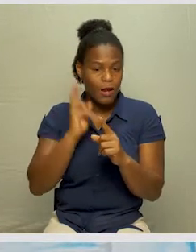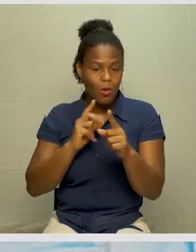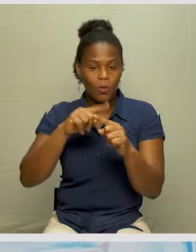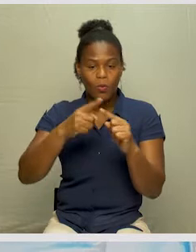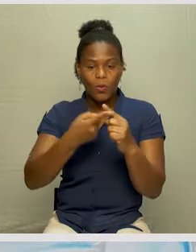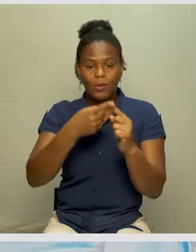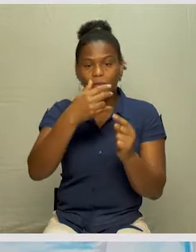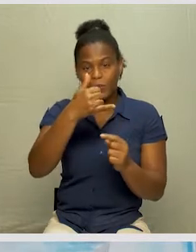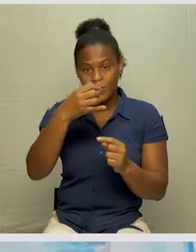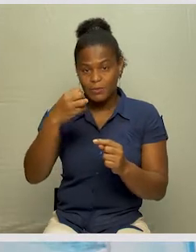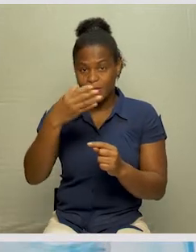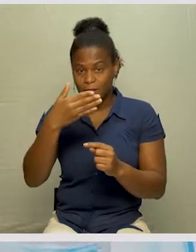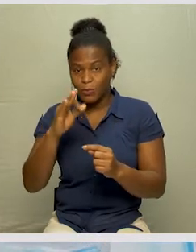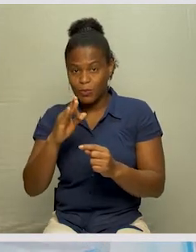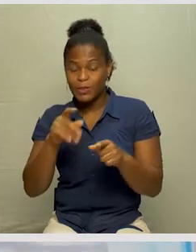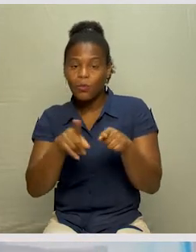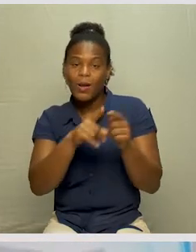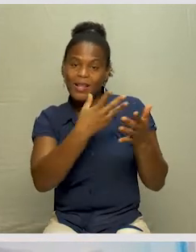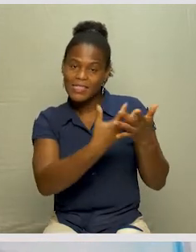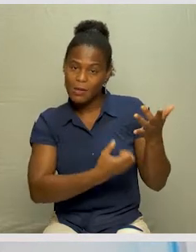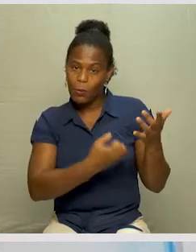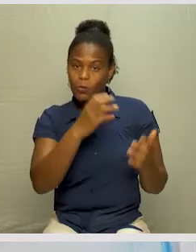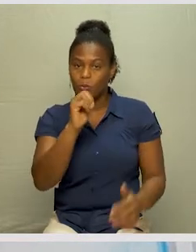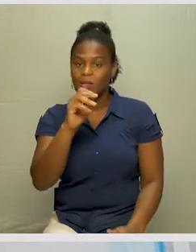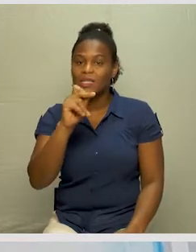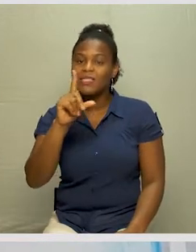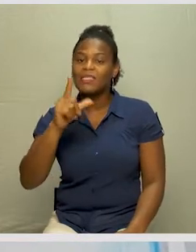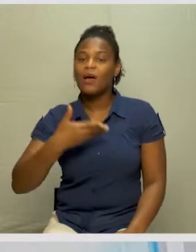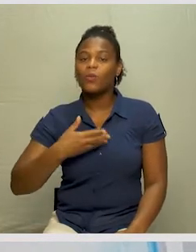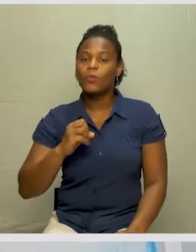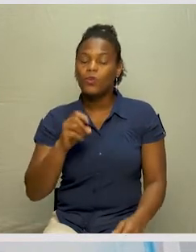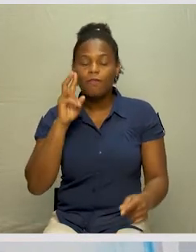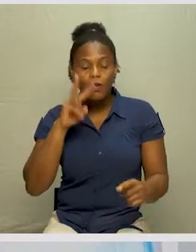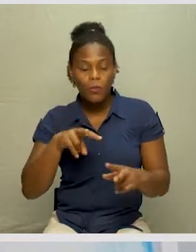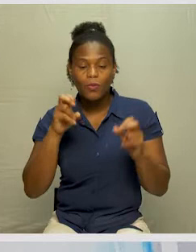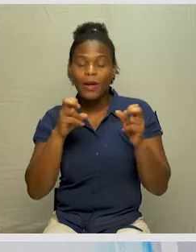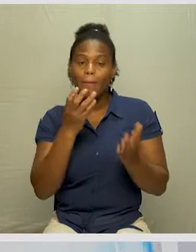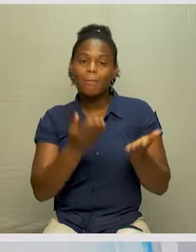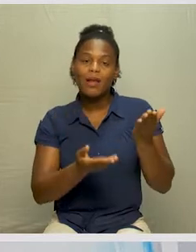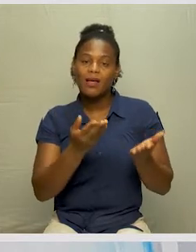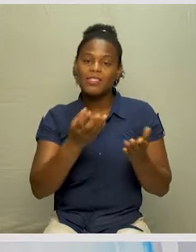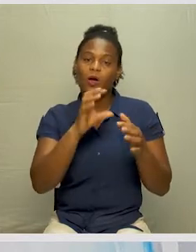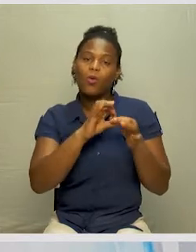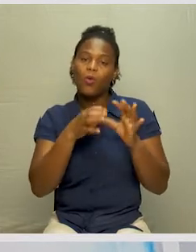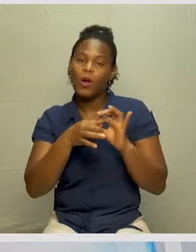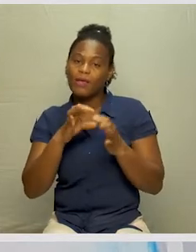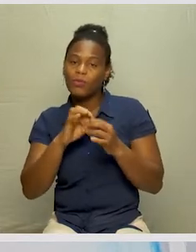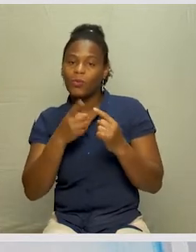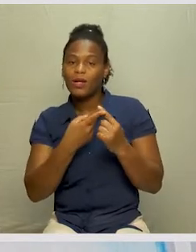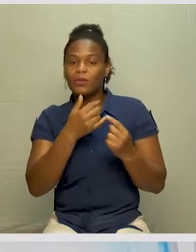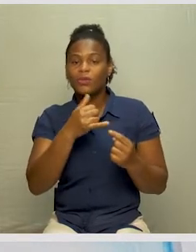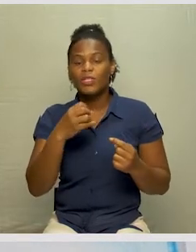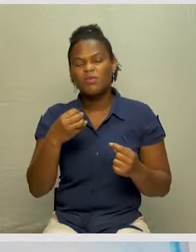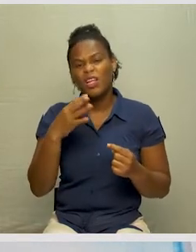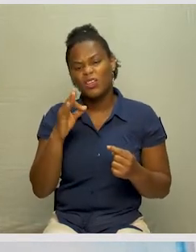esses valores aqui, que é o saldo, nós vamos encontrar o saldo da balança corrente de 2014, que